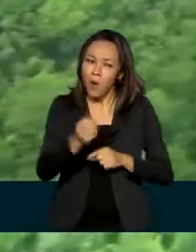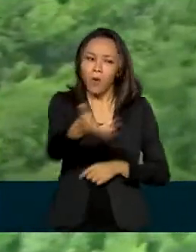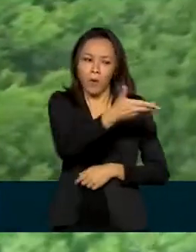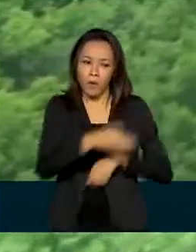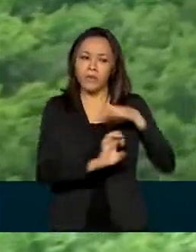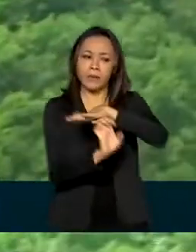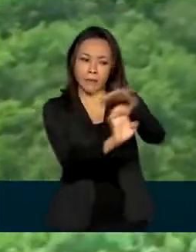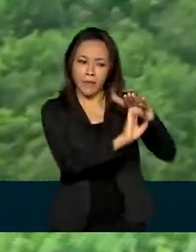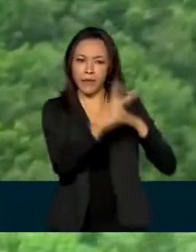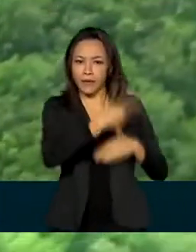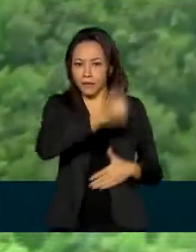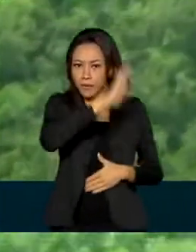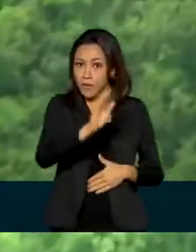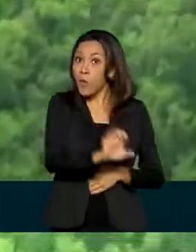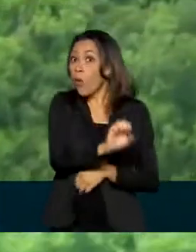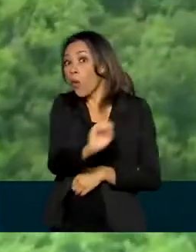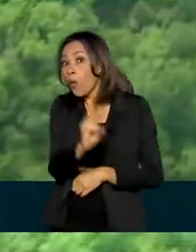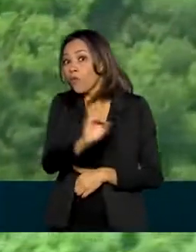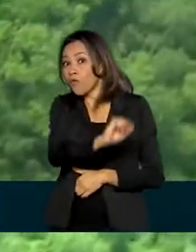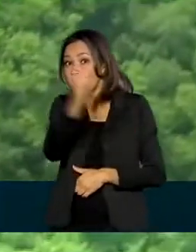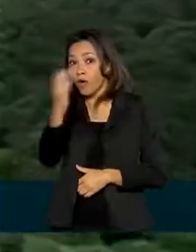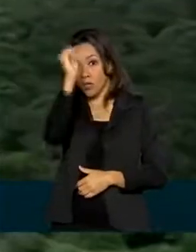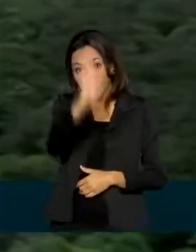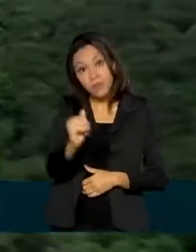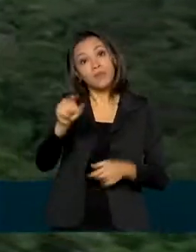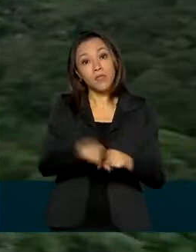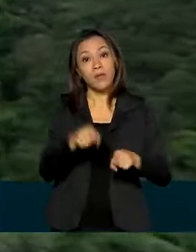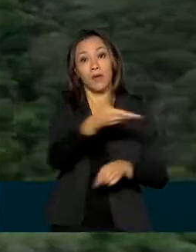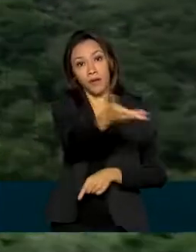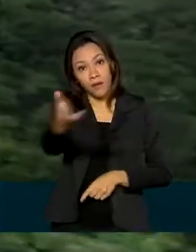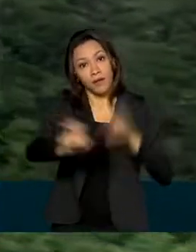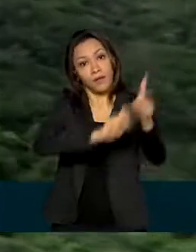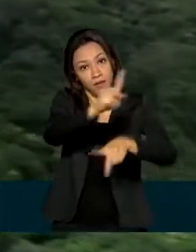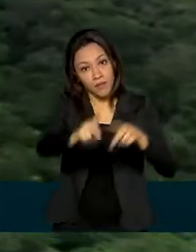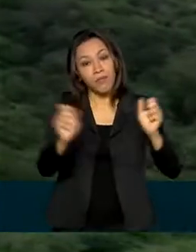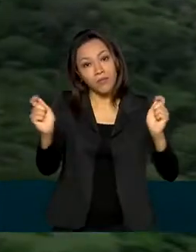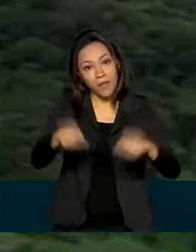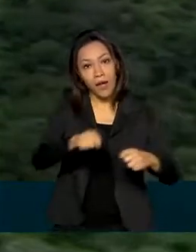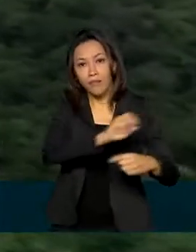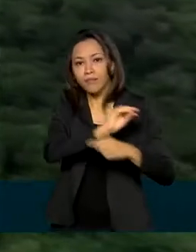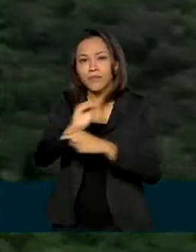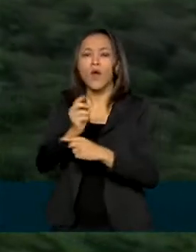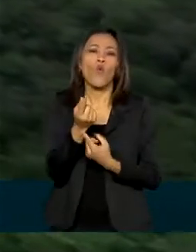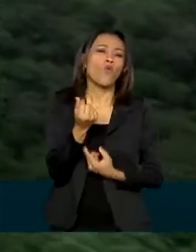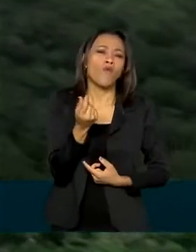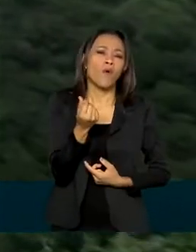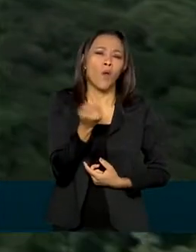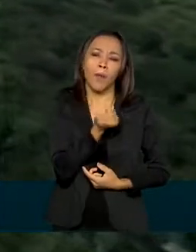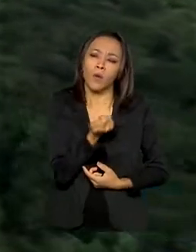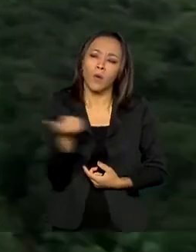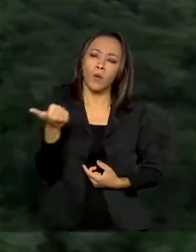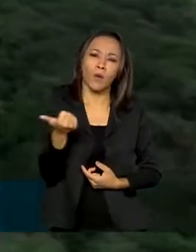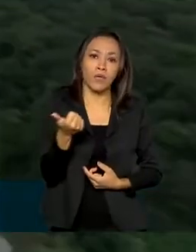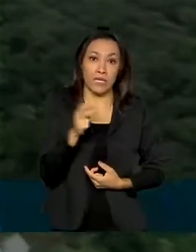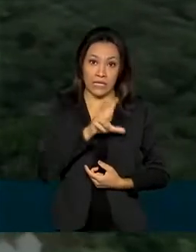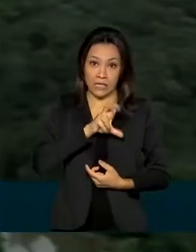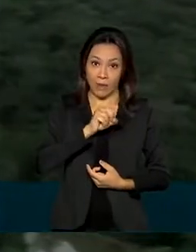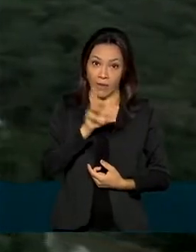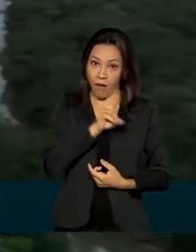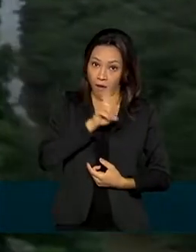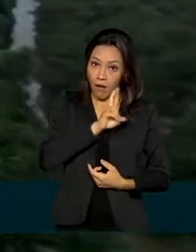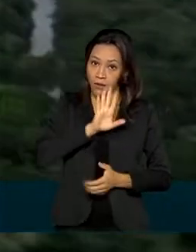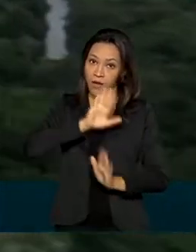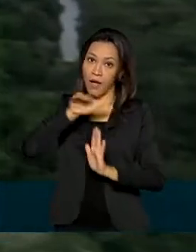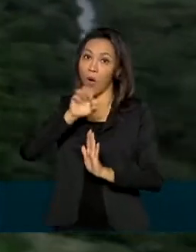brasileiras e estrangeiras e pela própria população. Os valores mínimos para adoção são de R$,00